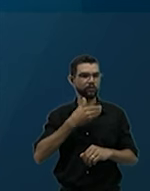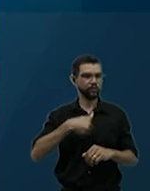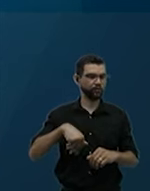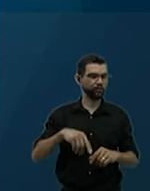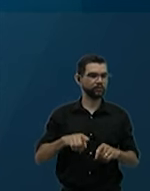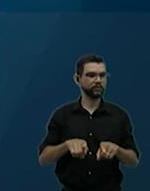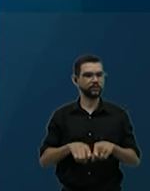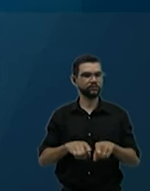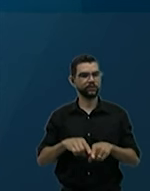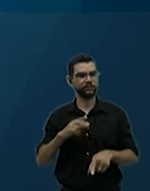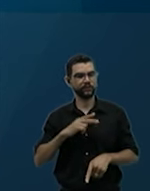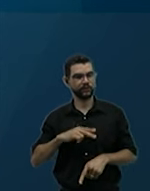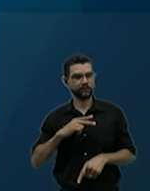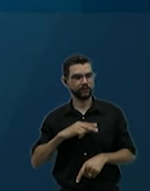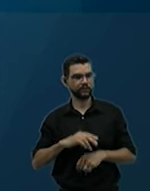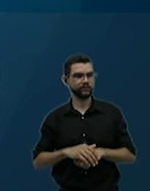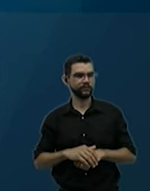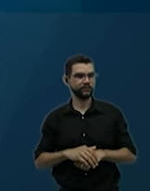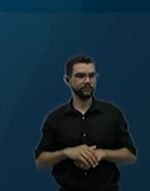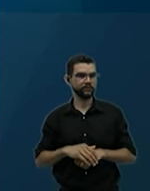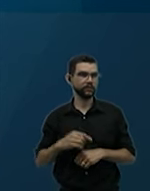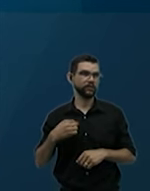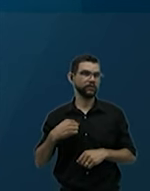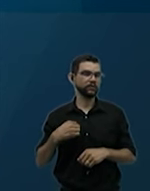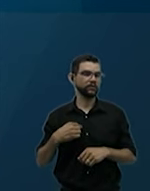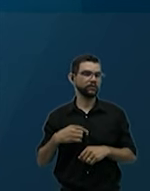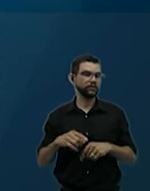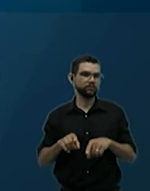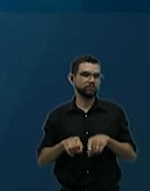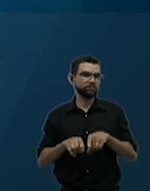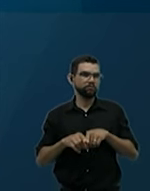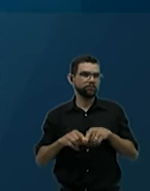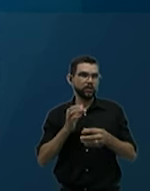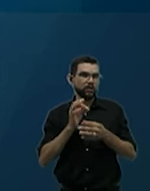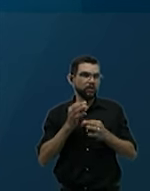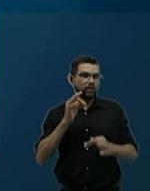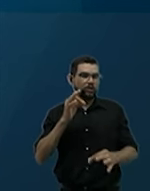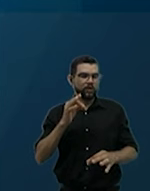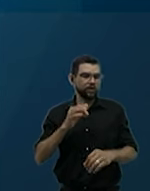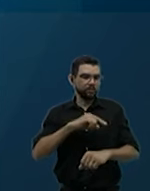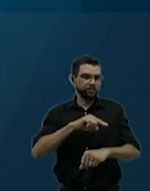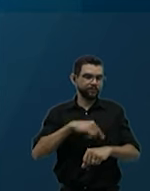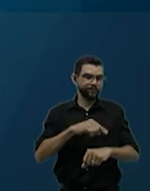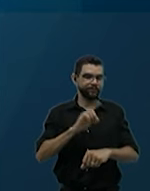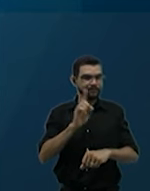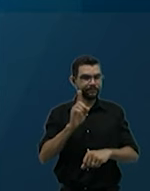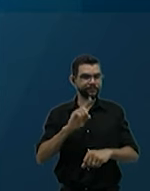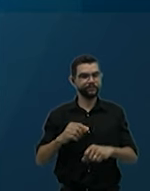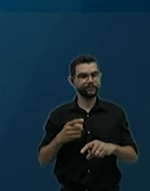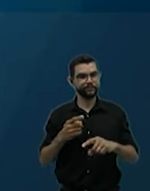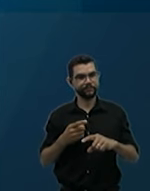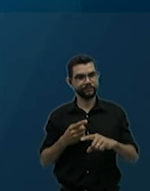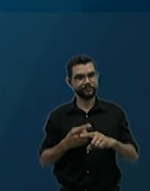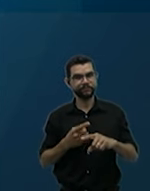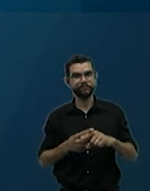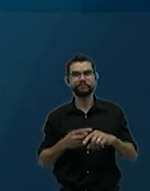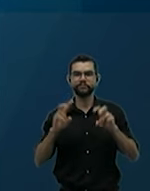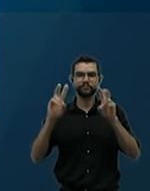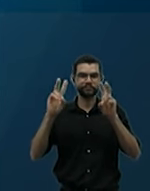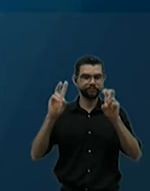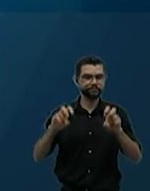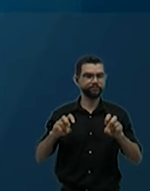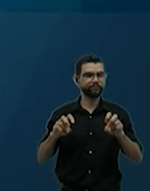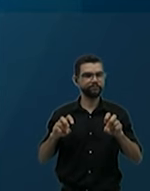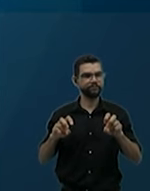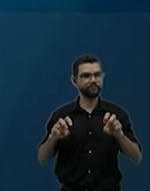o município de São Paulo não tomará muito tempo de vossas excelências, tendo em vista que um tema afeto, o